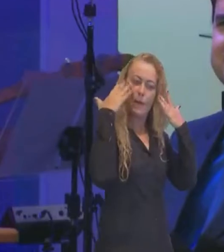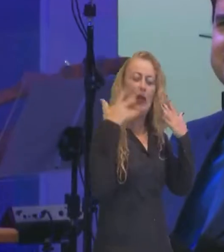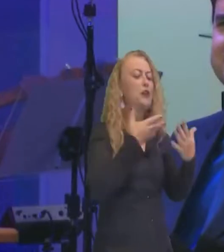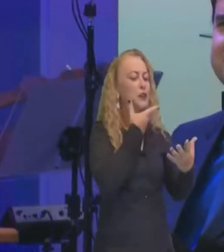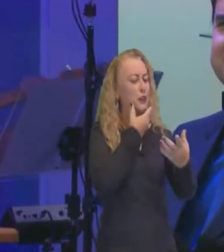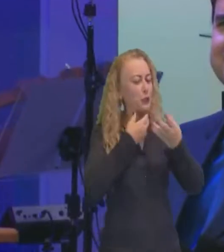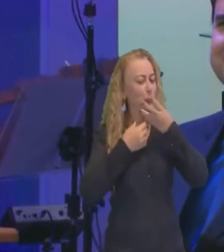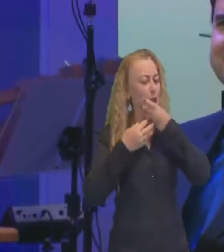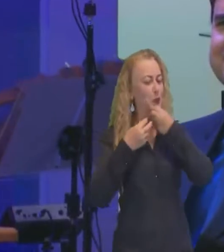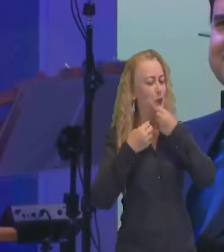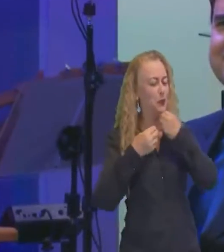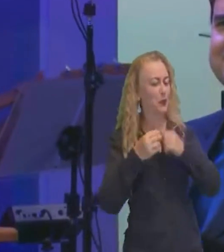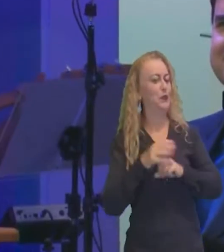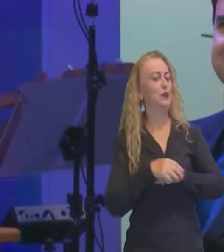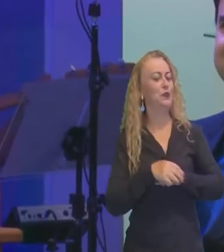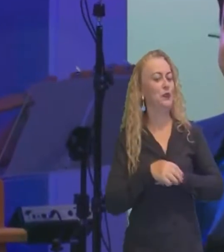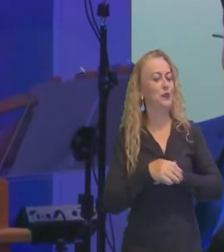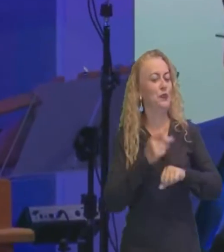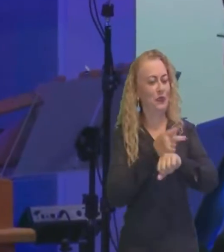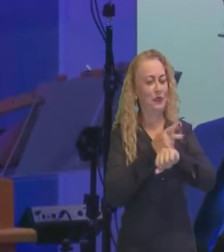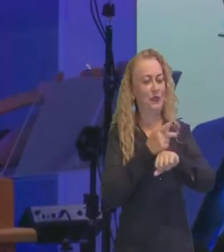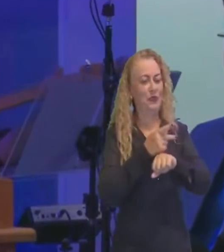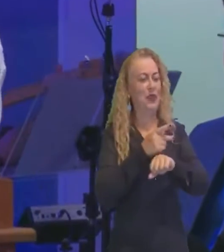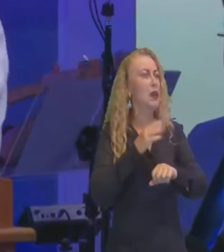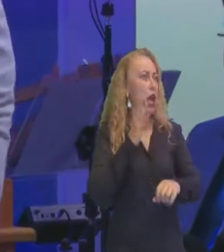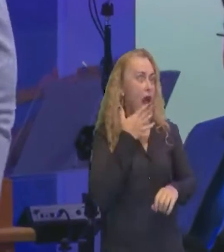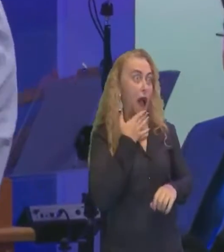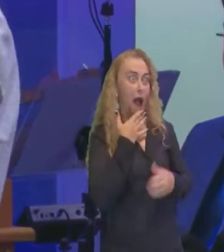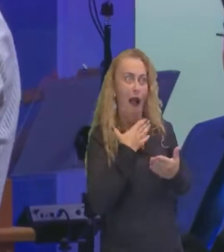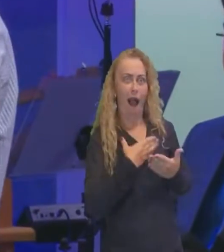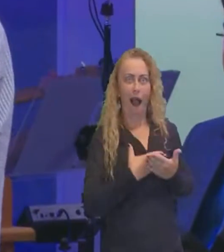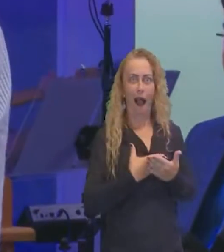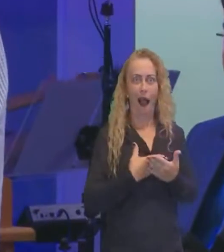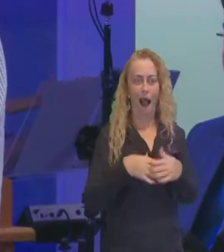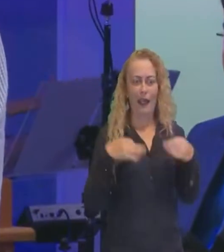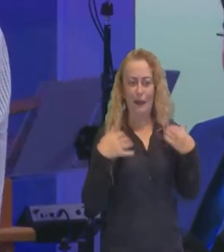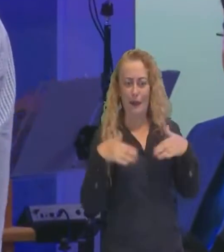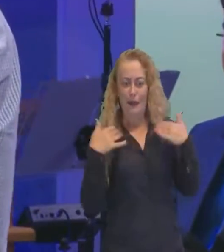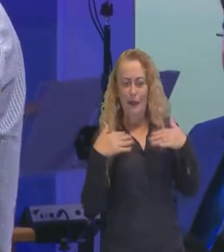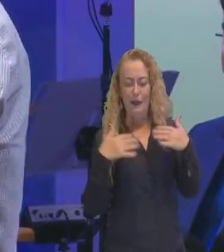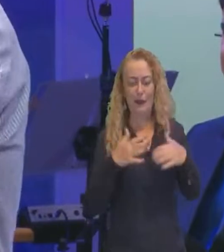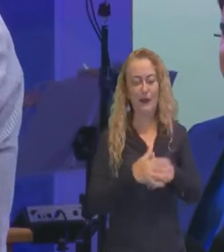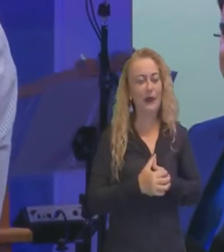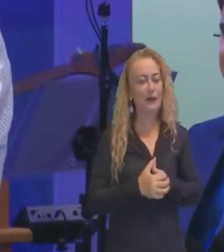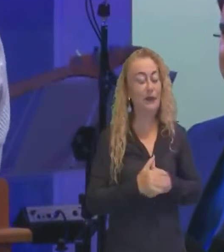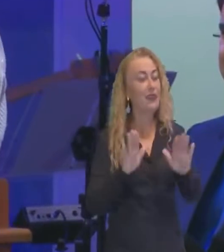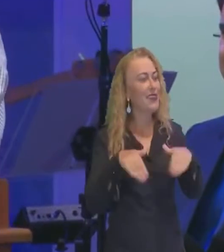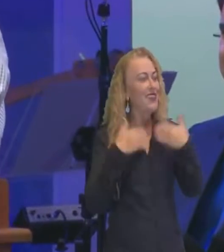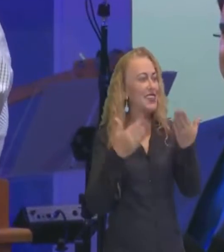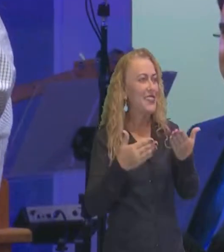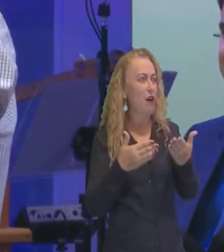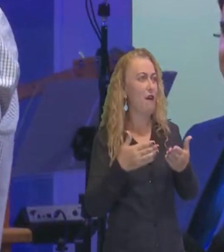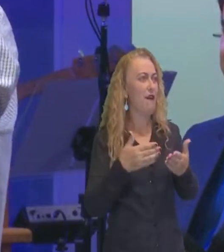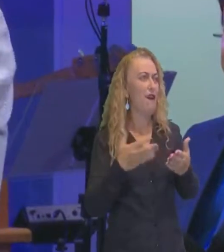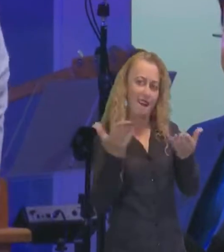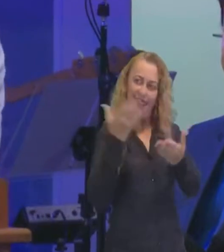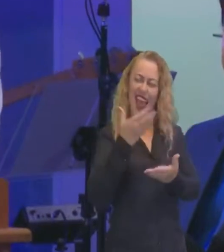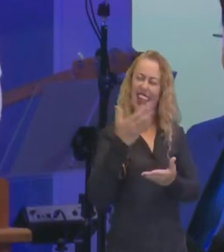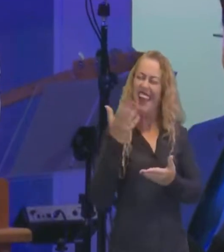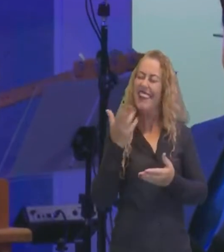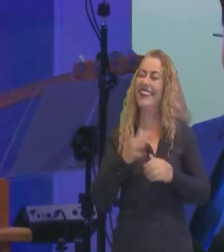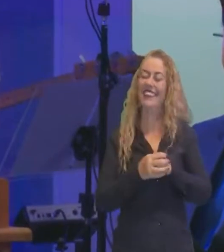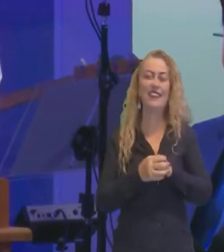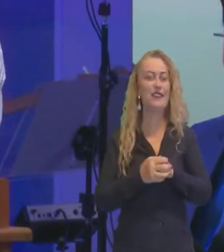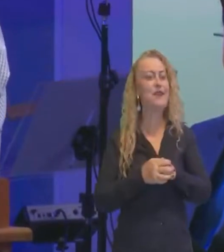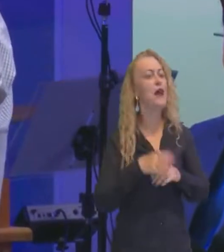barba preta, eu impressionava, e ela ficou impressionada. E por isso ela não quis me largar. E ela fez